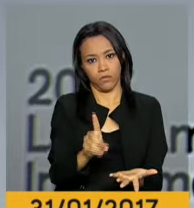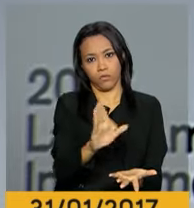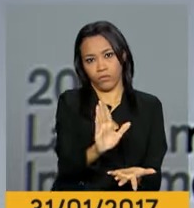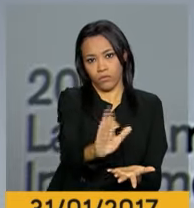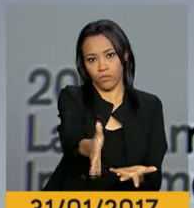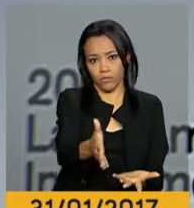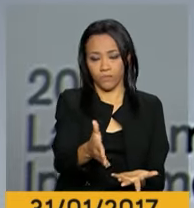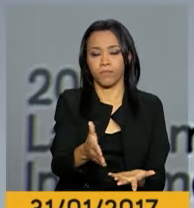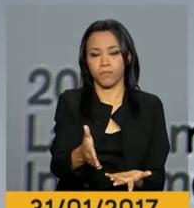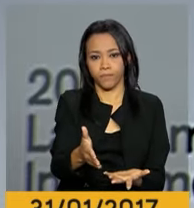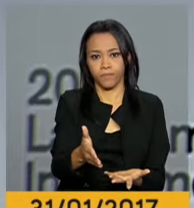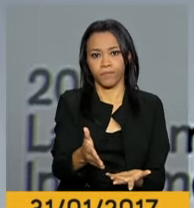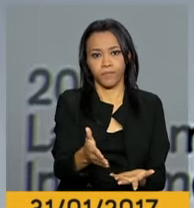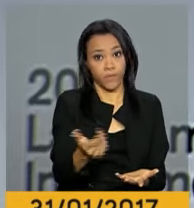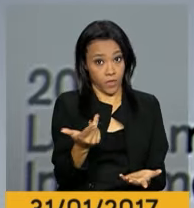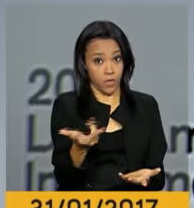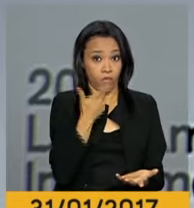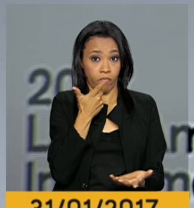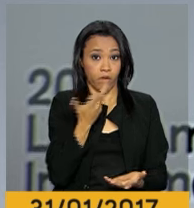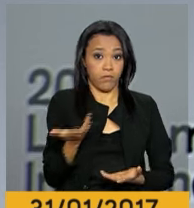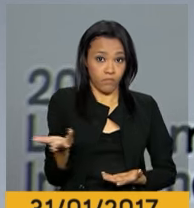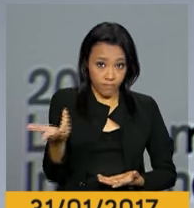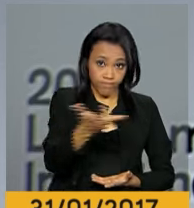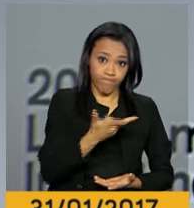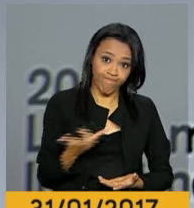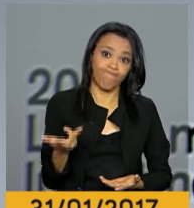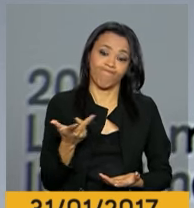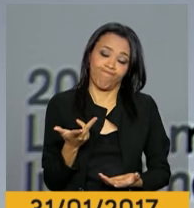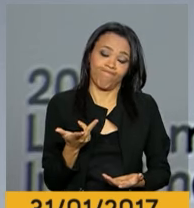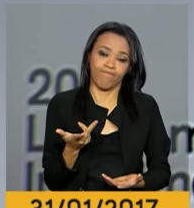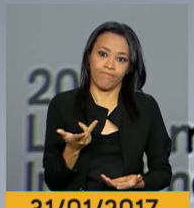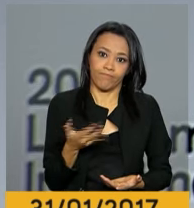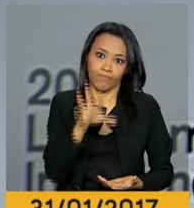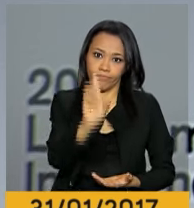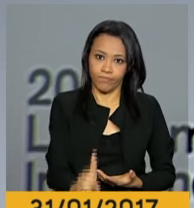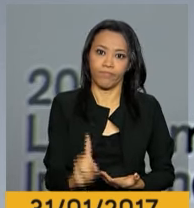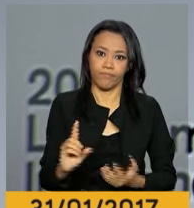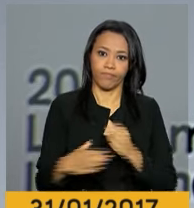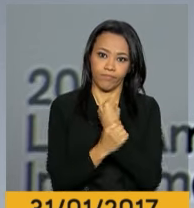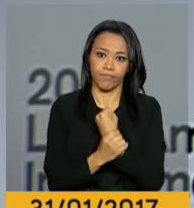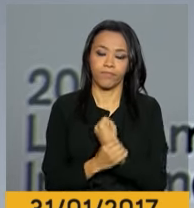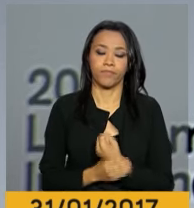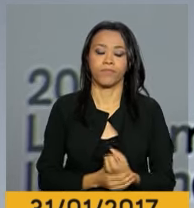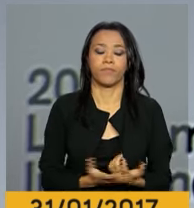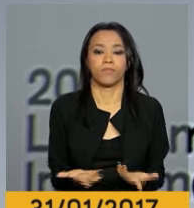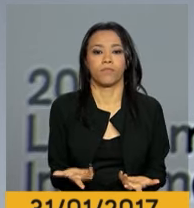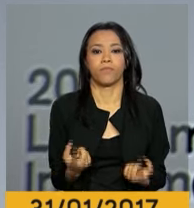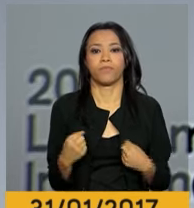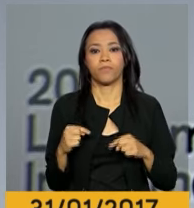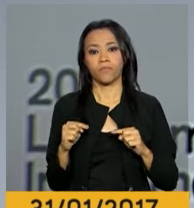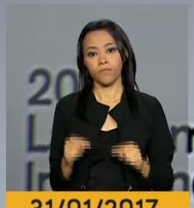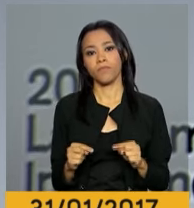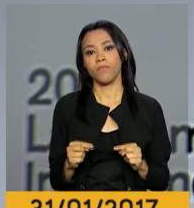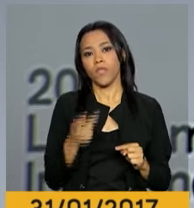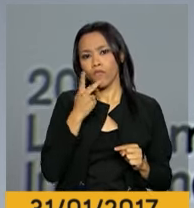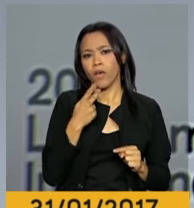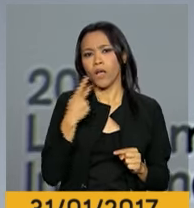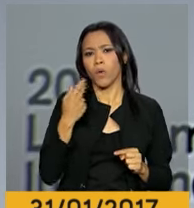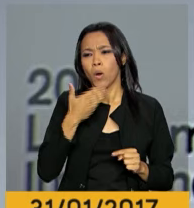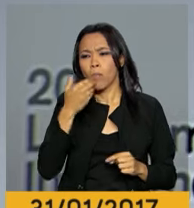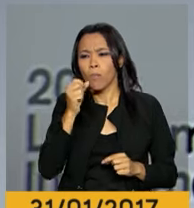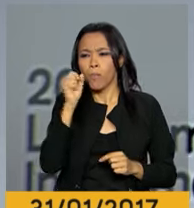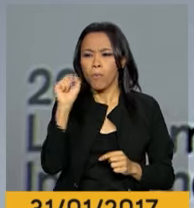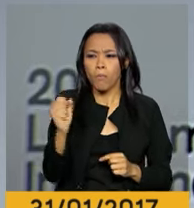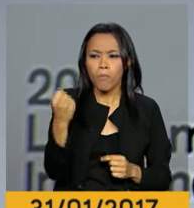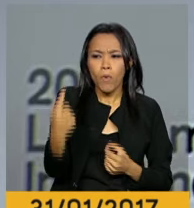direito volto a dizer ah adquirido e e e e o que portanto eu digo que pouco a pouco vão aparecendo os